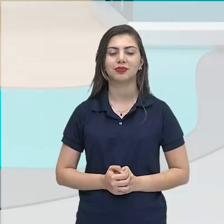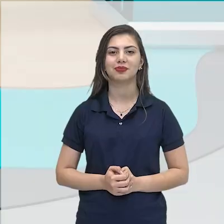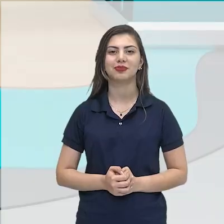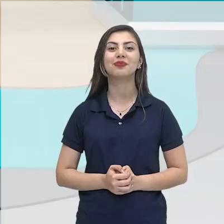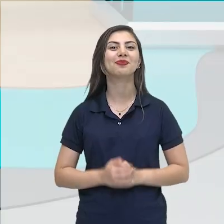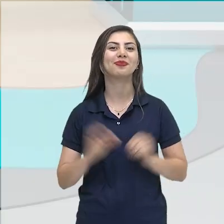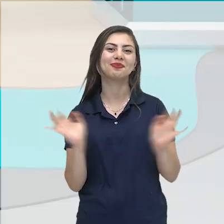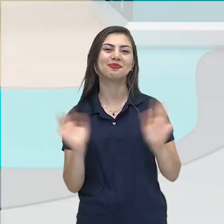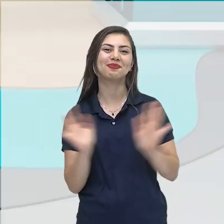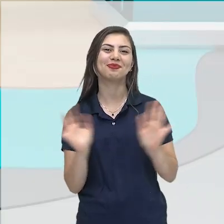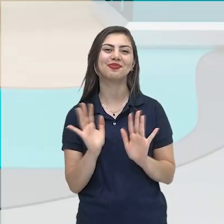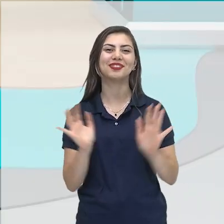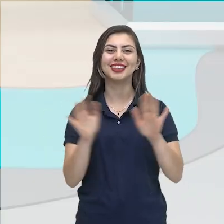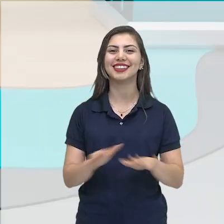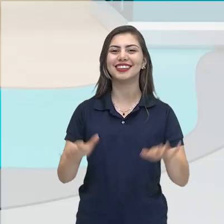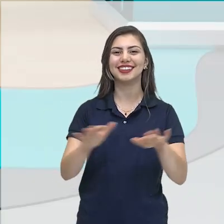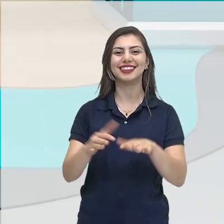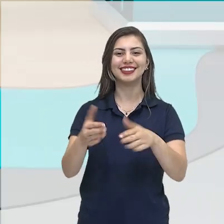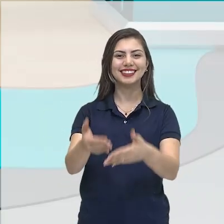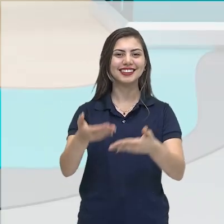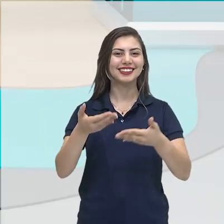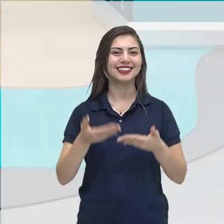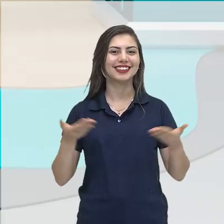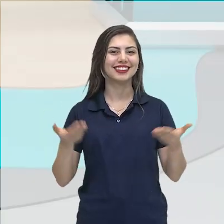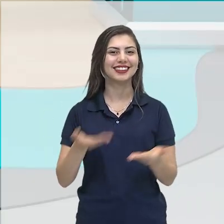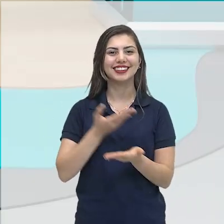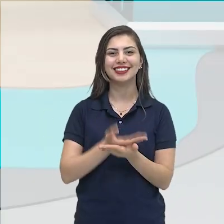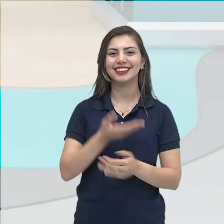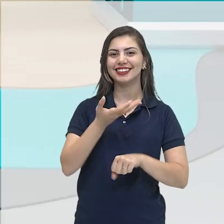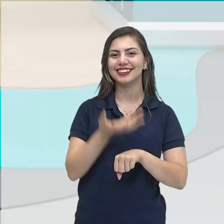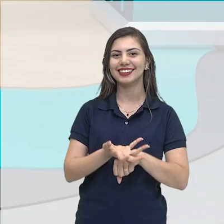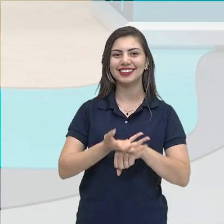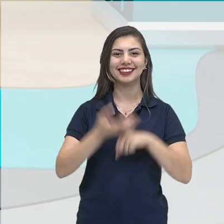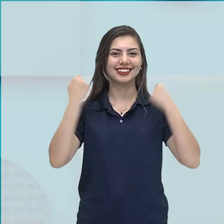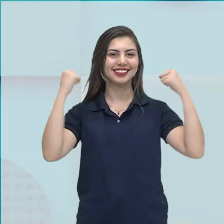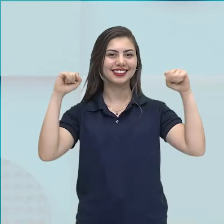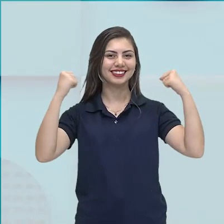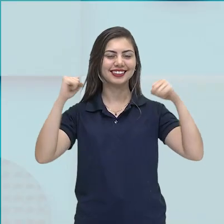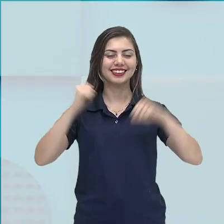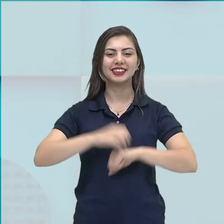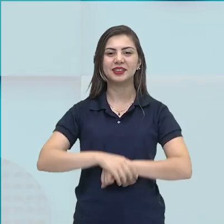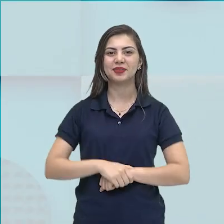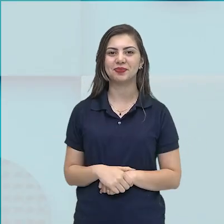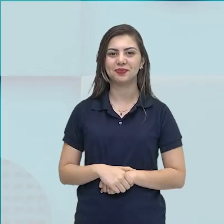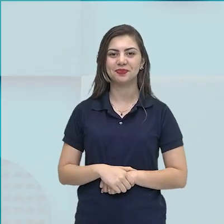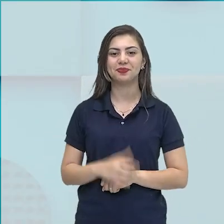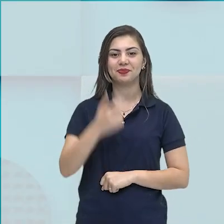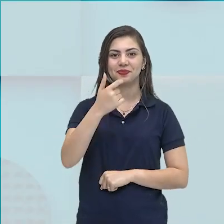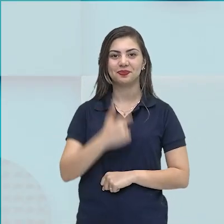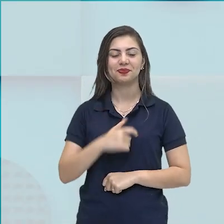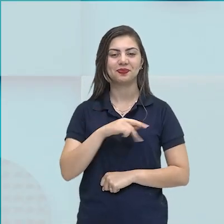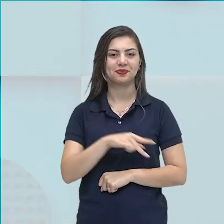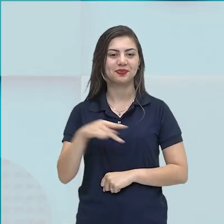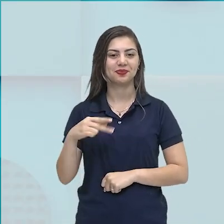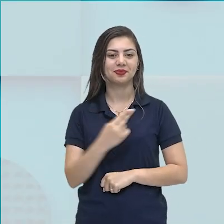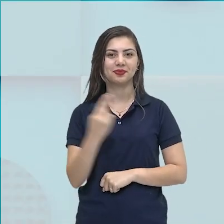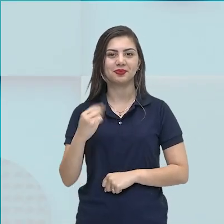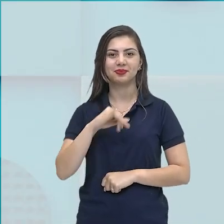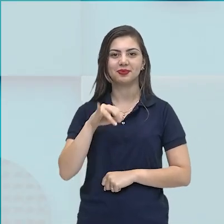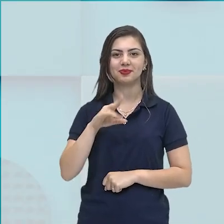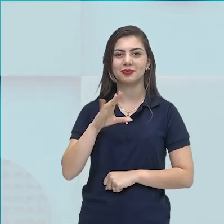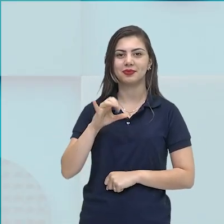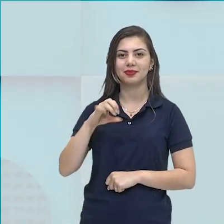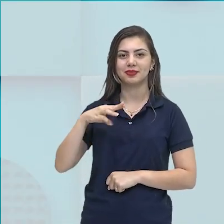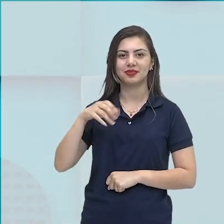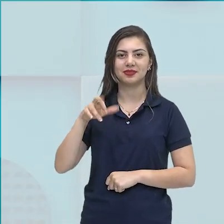Oi, gente! Sejam bem-vindos à nossa aula de Educação Física. Eu sou a professora Jucimara Brito, estou